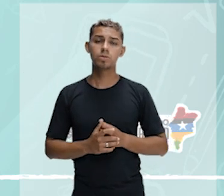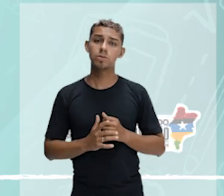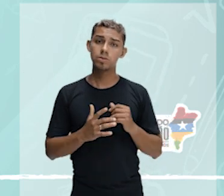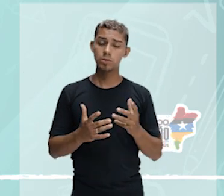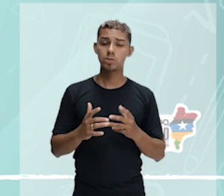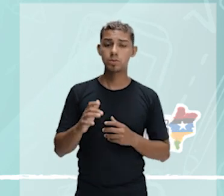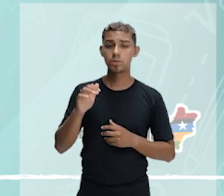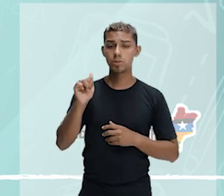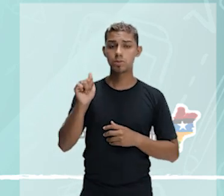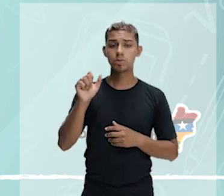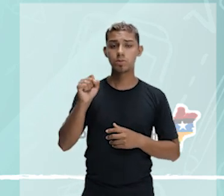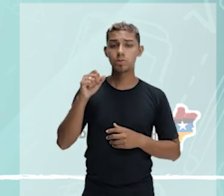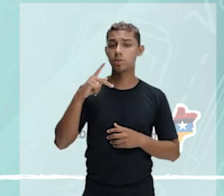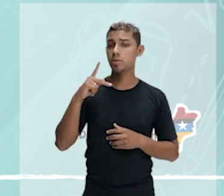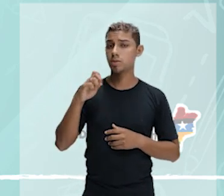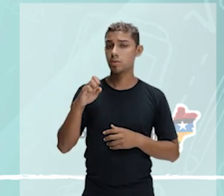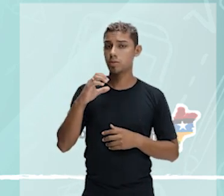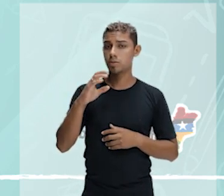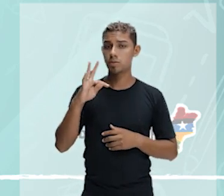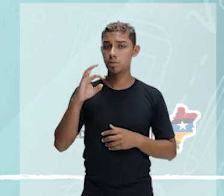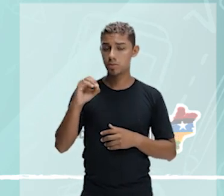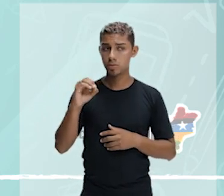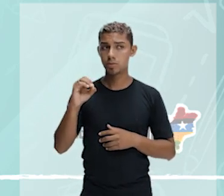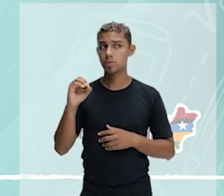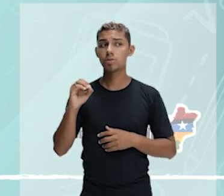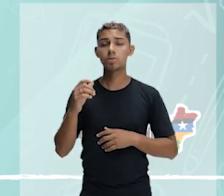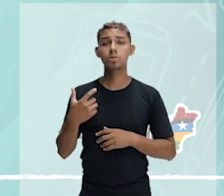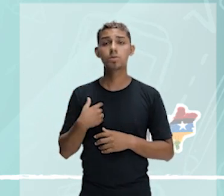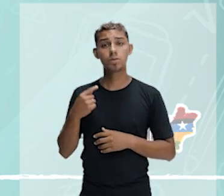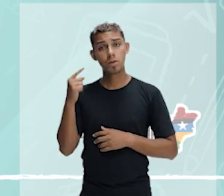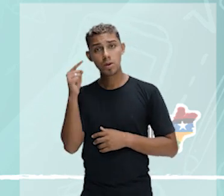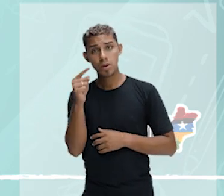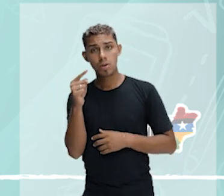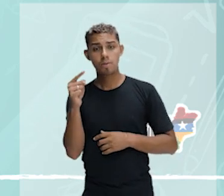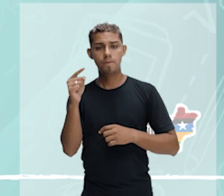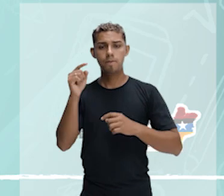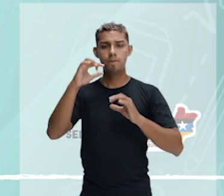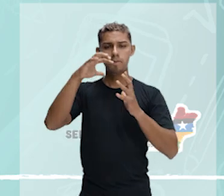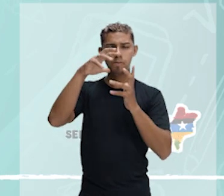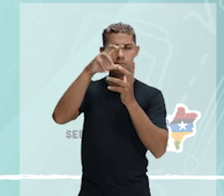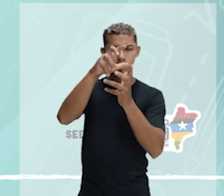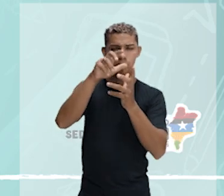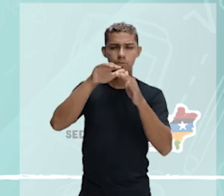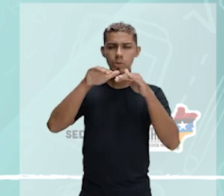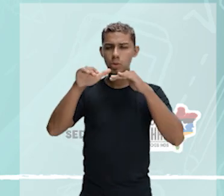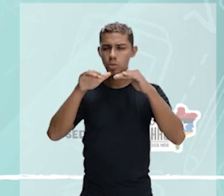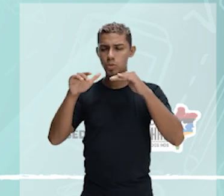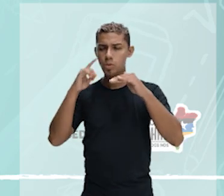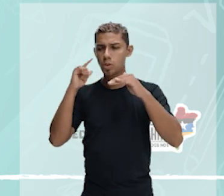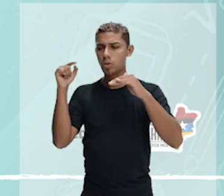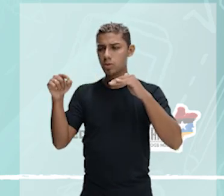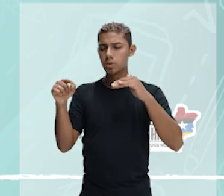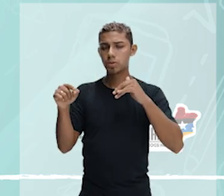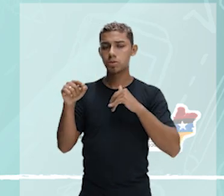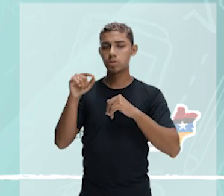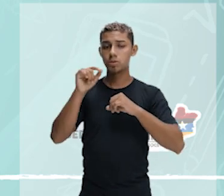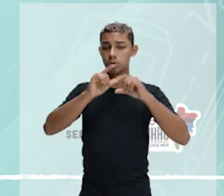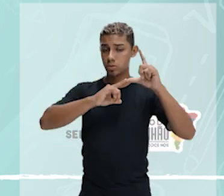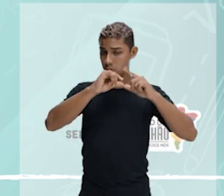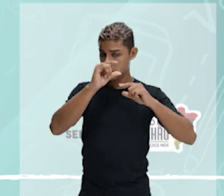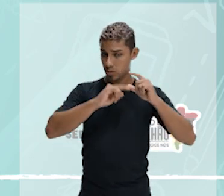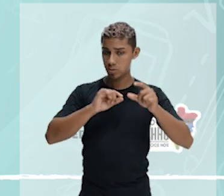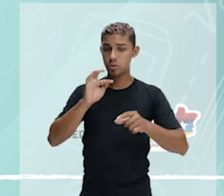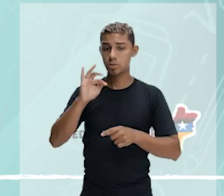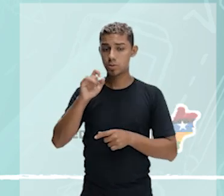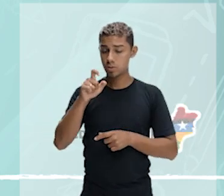seu aspecto, mas principalmente pelo fato de que os planetas pareciam se mover entre as estrelas fixas.